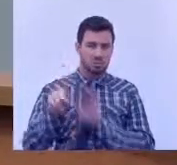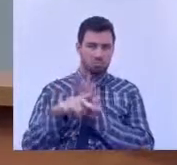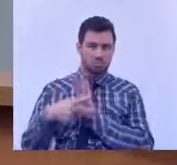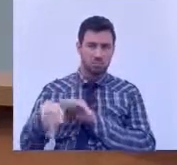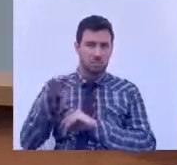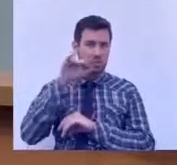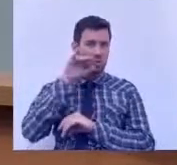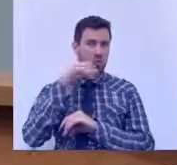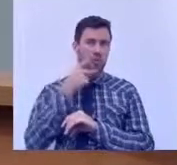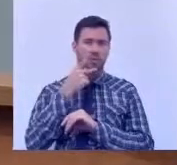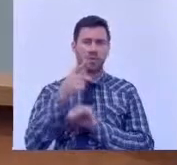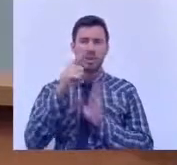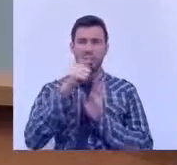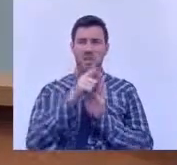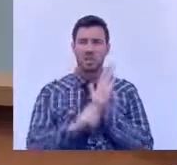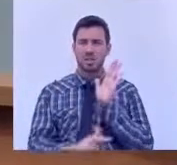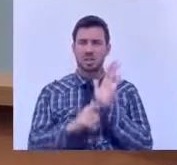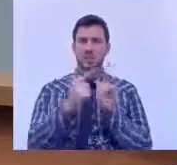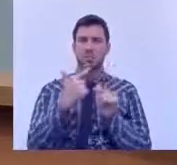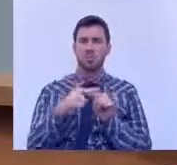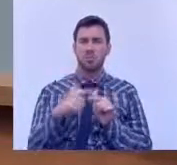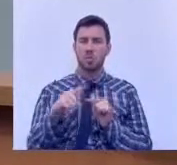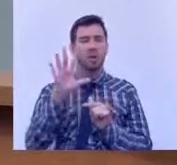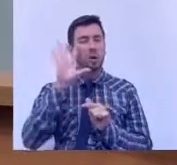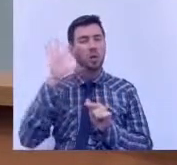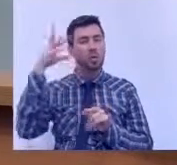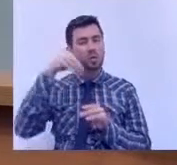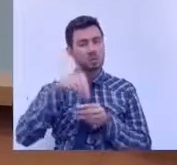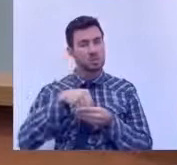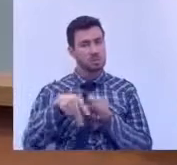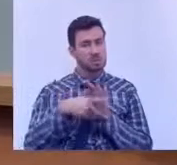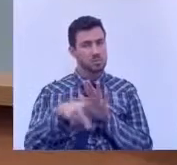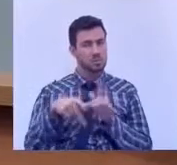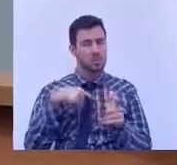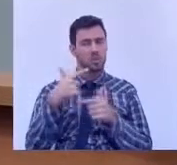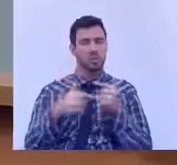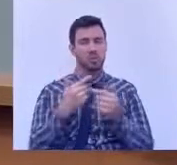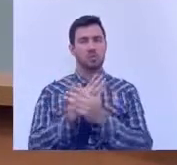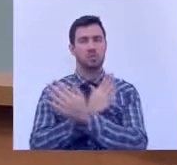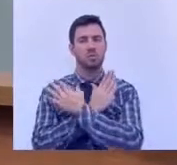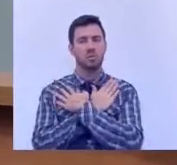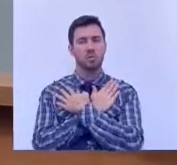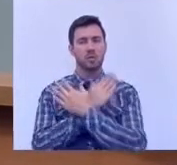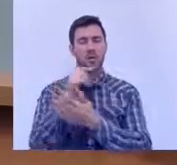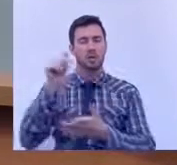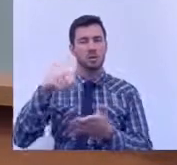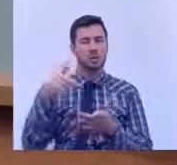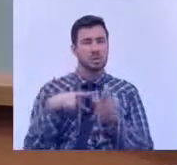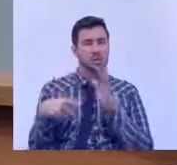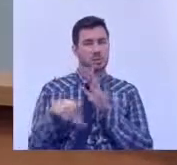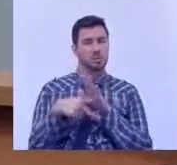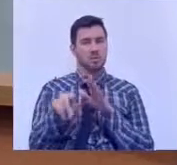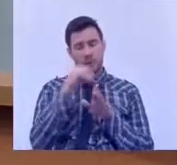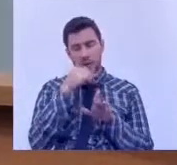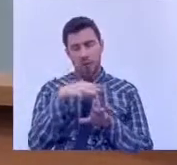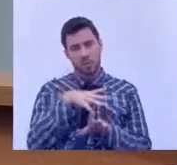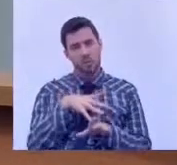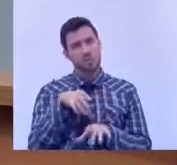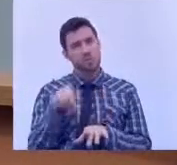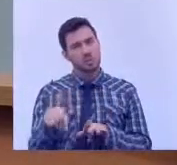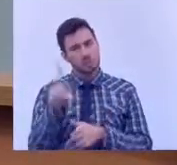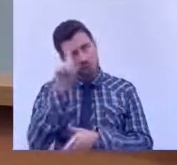uma lista de problemas e de absurdos que acontecem no serviço funerário do município. Ou seja, esse